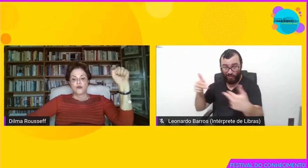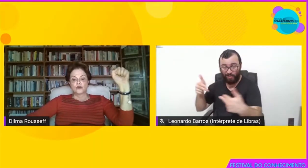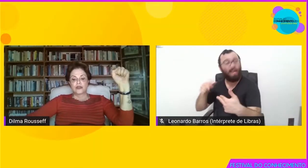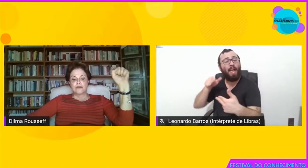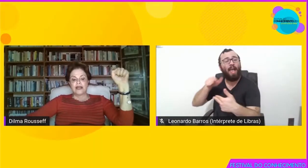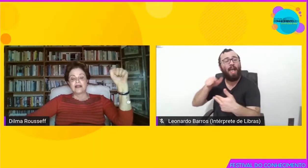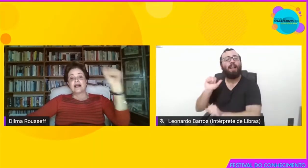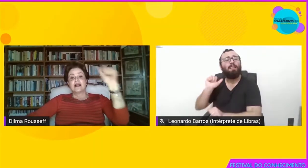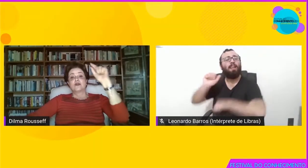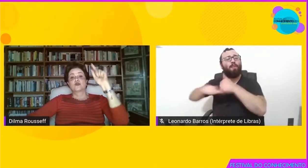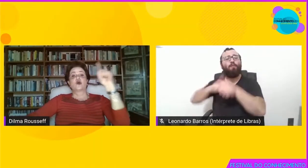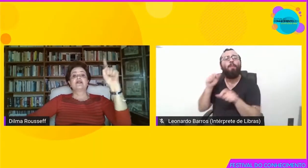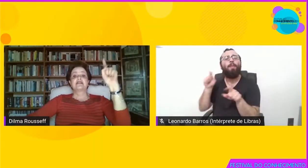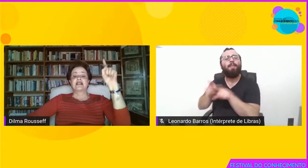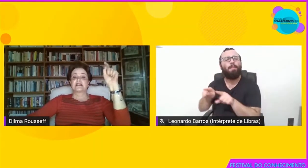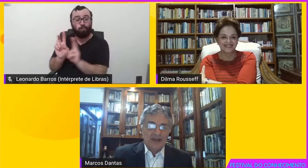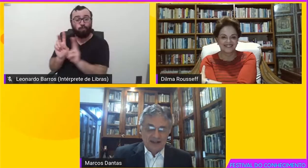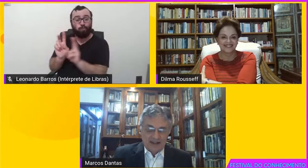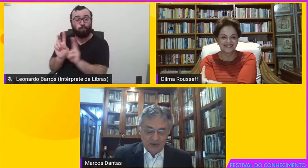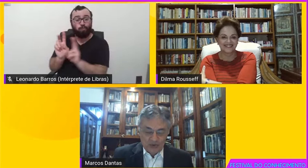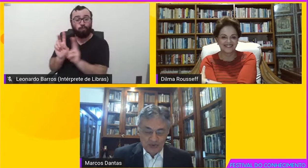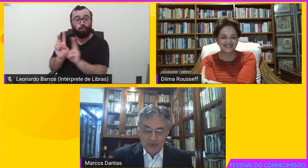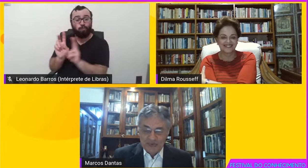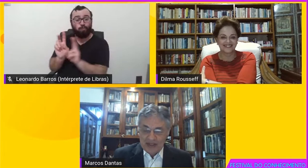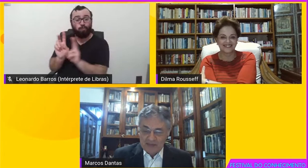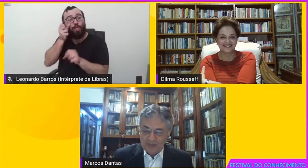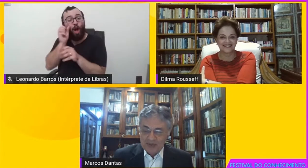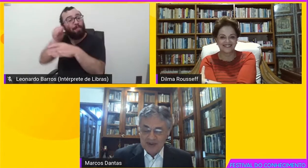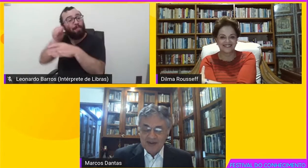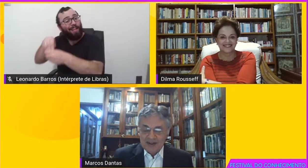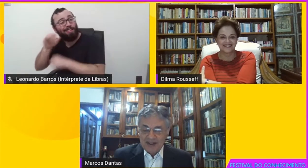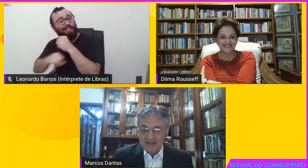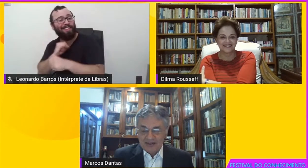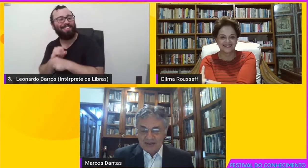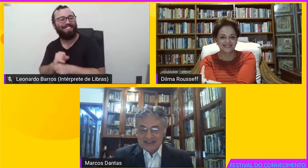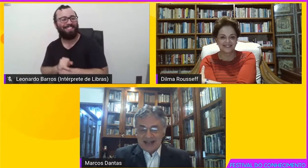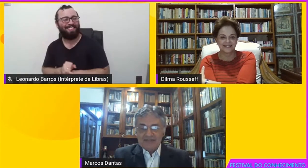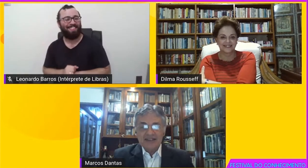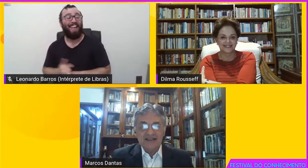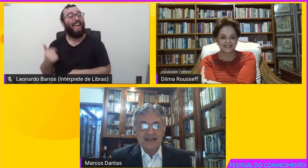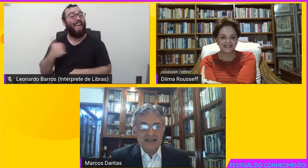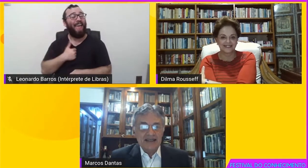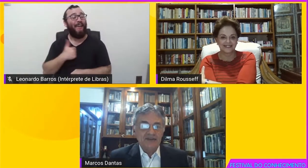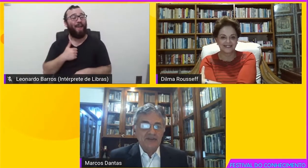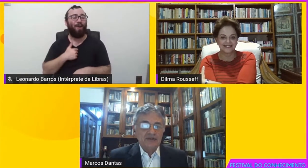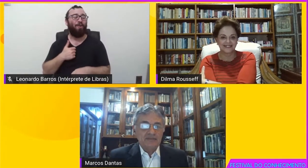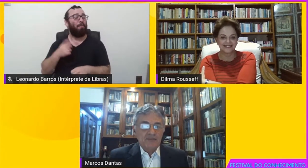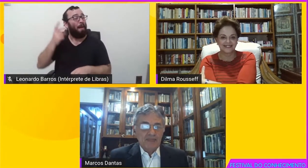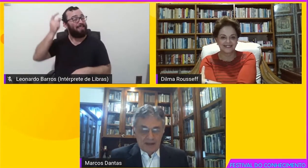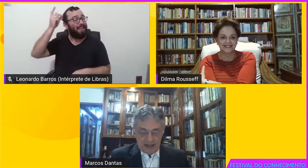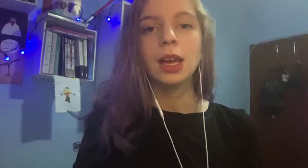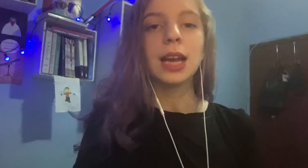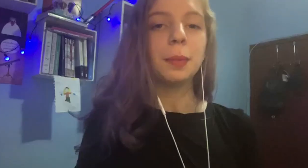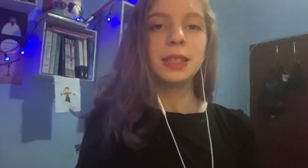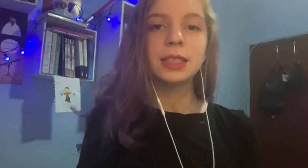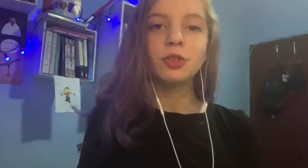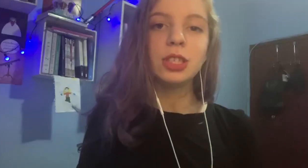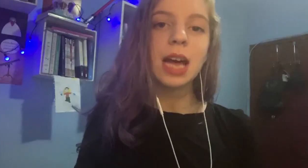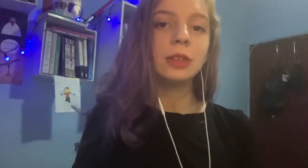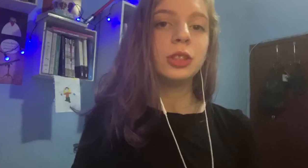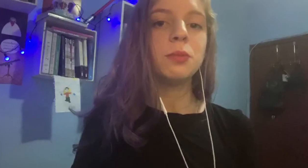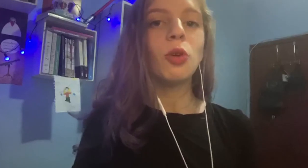o professor da escola de comunicação da ufrj marcos dantas sobre capitalismo de vigilância